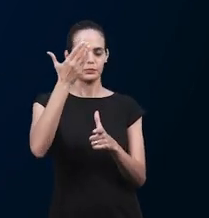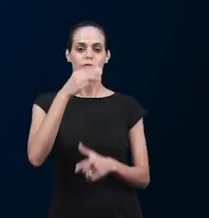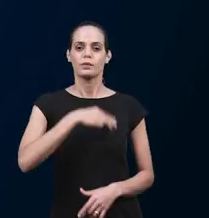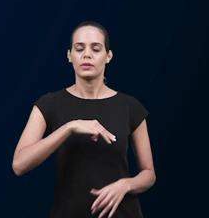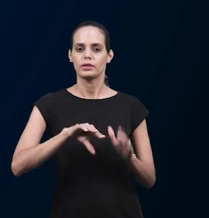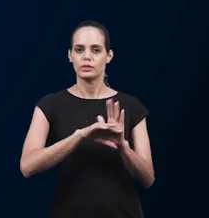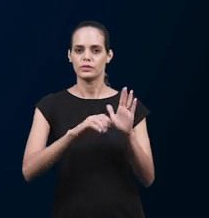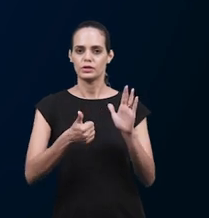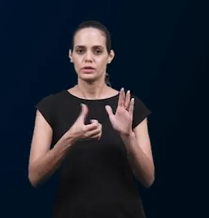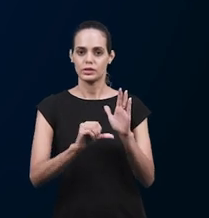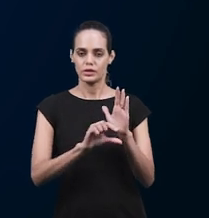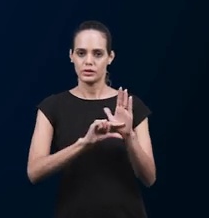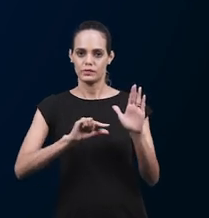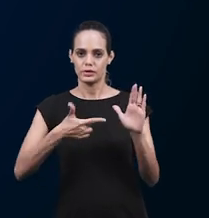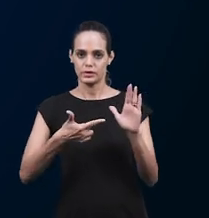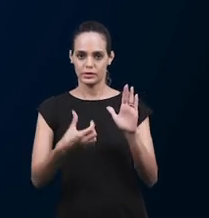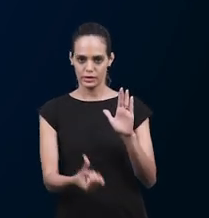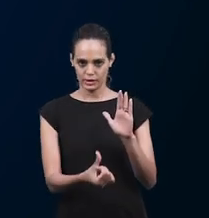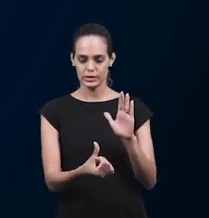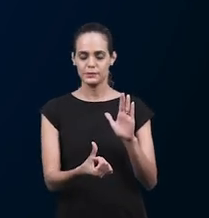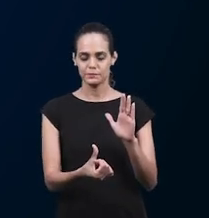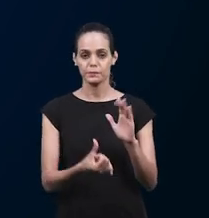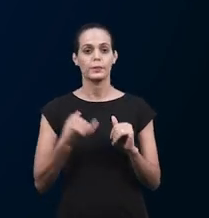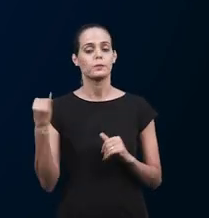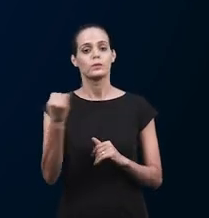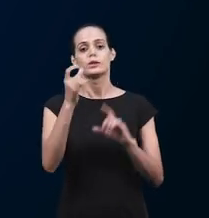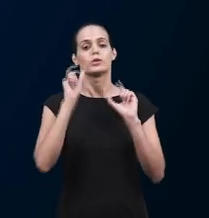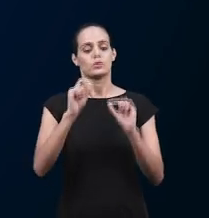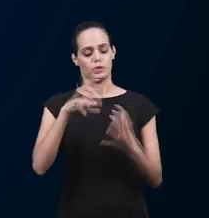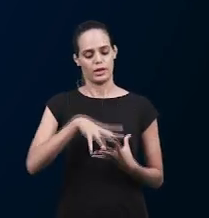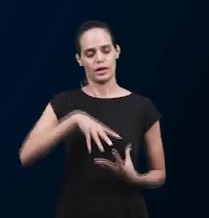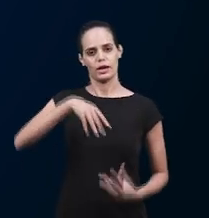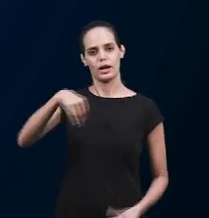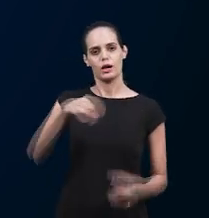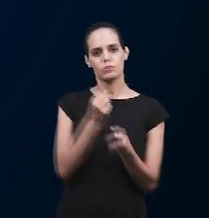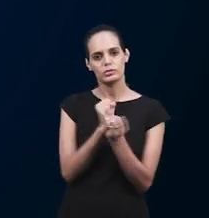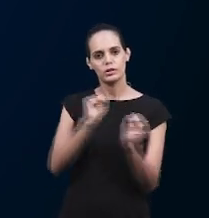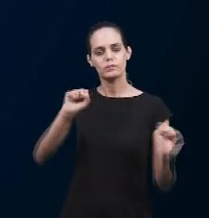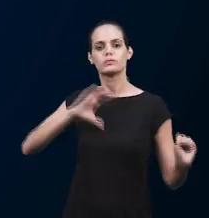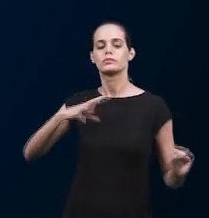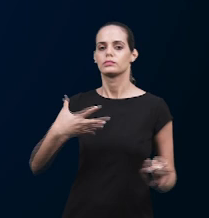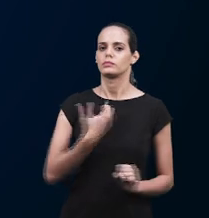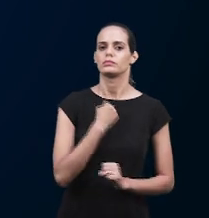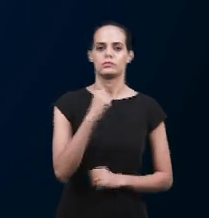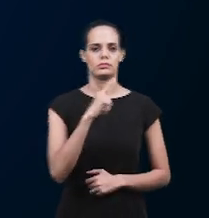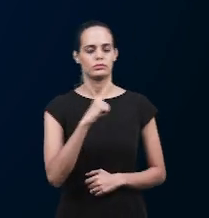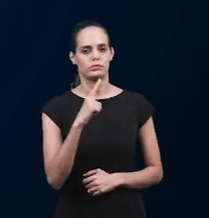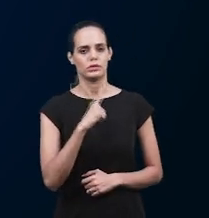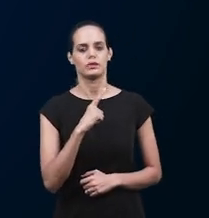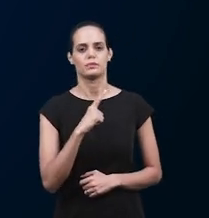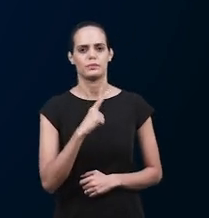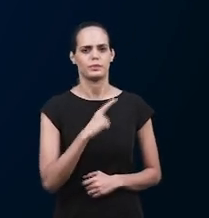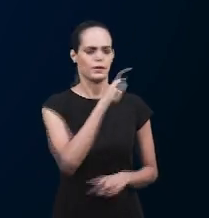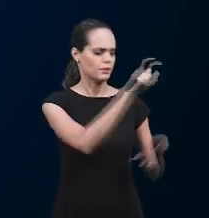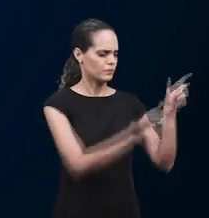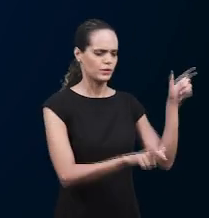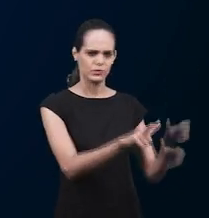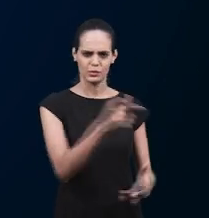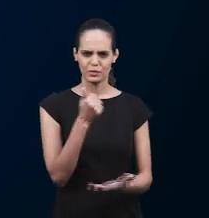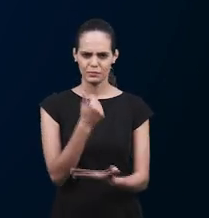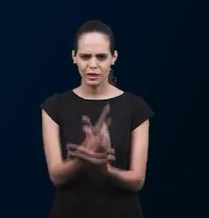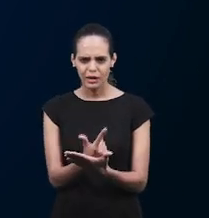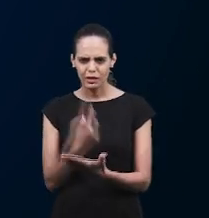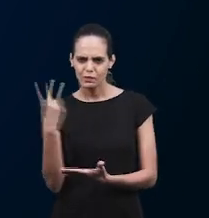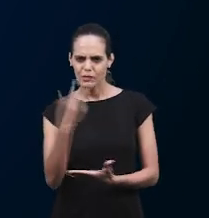16, 26, não há nada mais importante do que a nossa alma e a sua redenção. E por isso ninguém pode pagar o